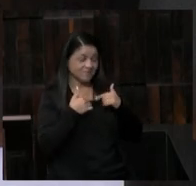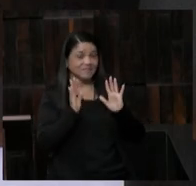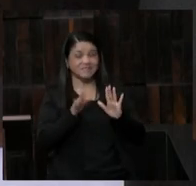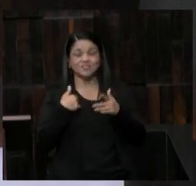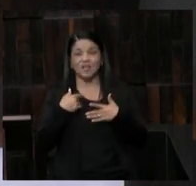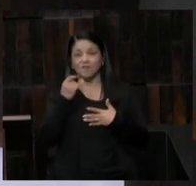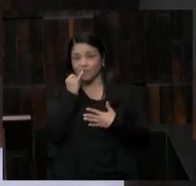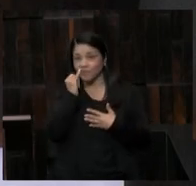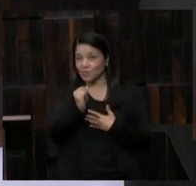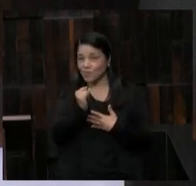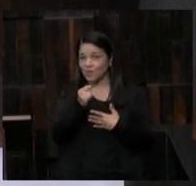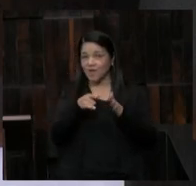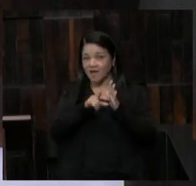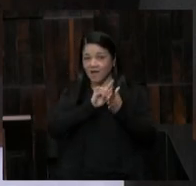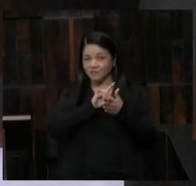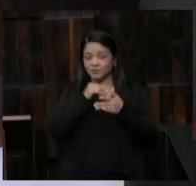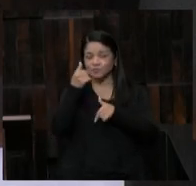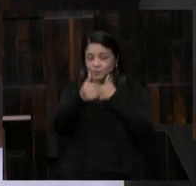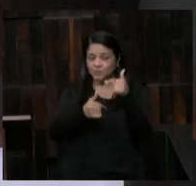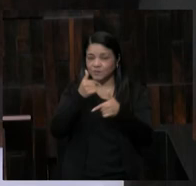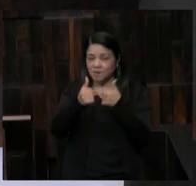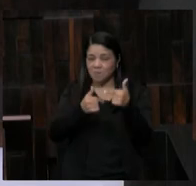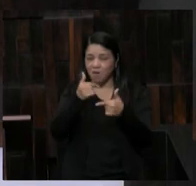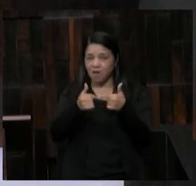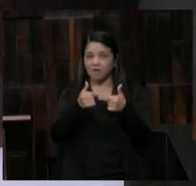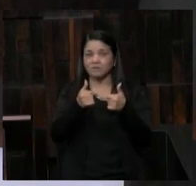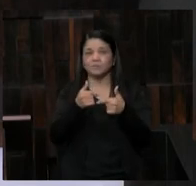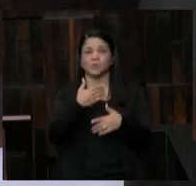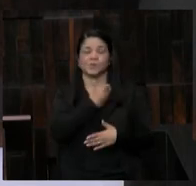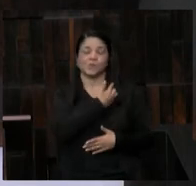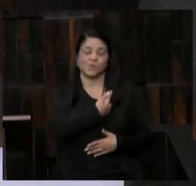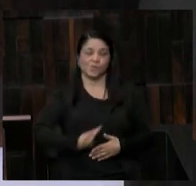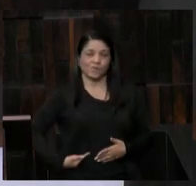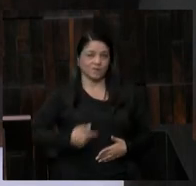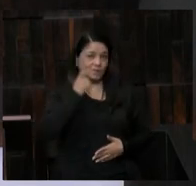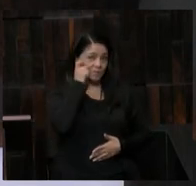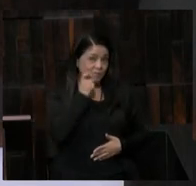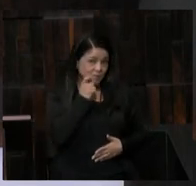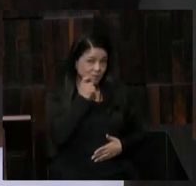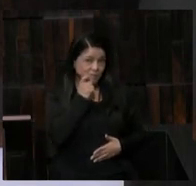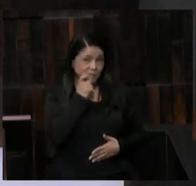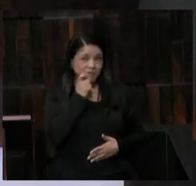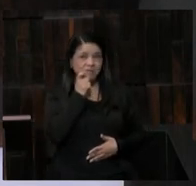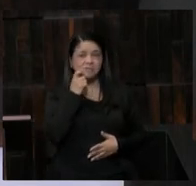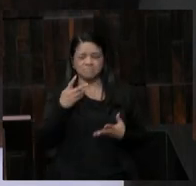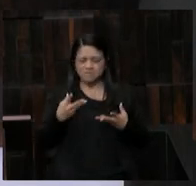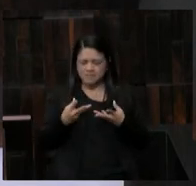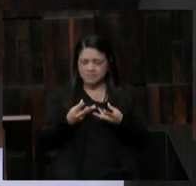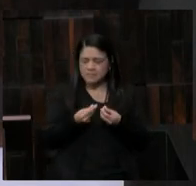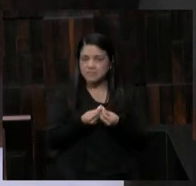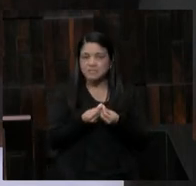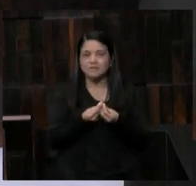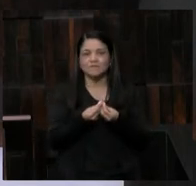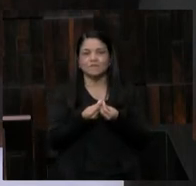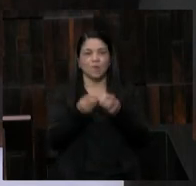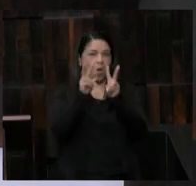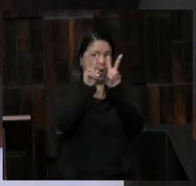citar o trabalho que tem sido feito pelo governador Cláudio Castro, que é extremamente sensível a esta causa.